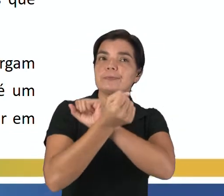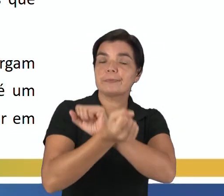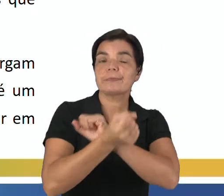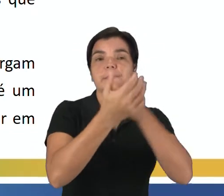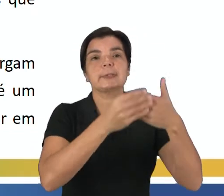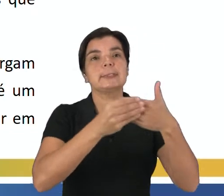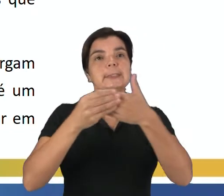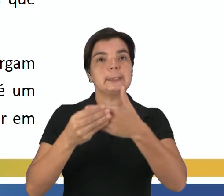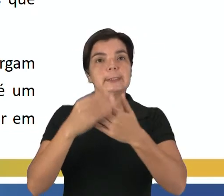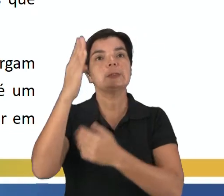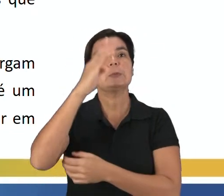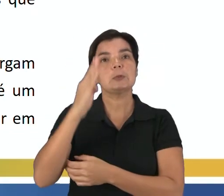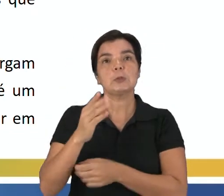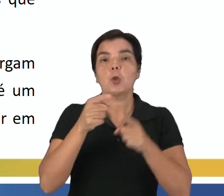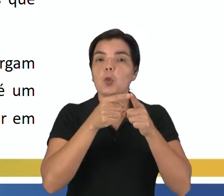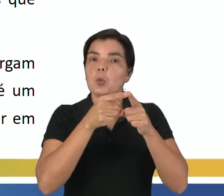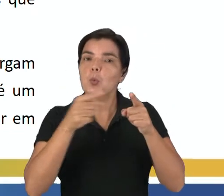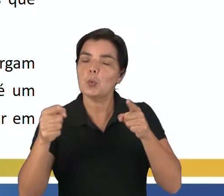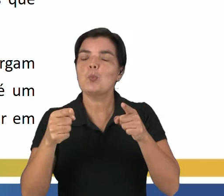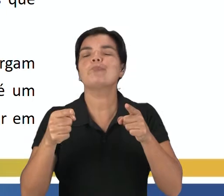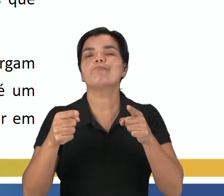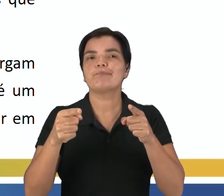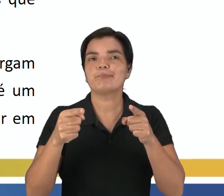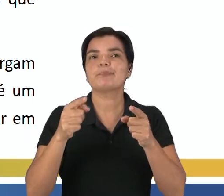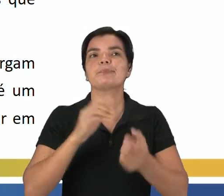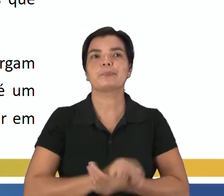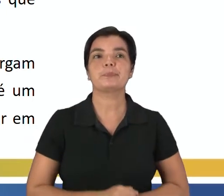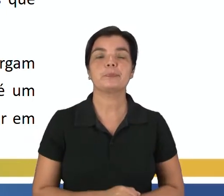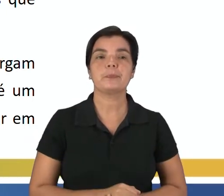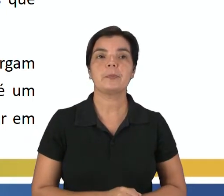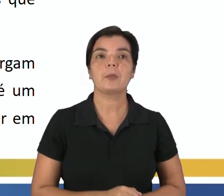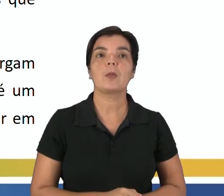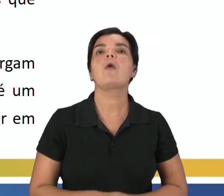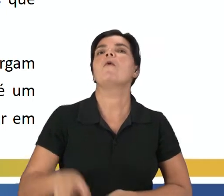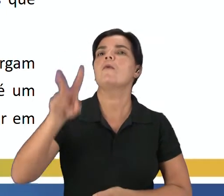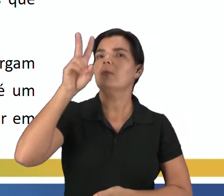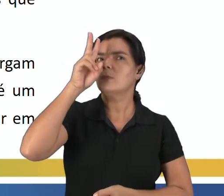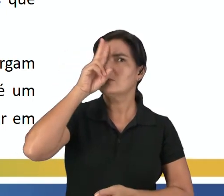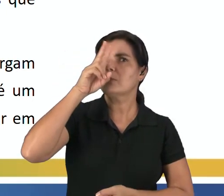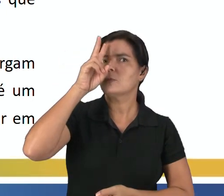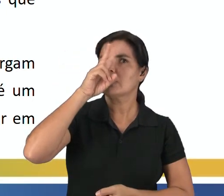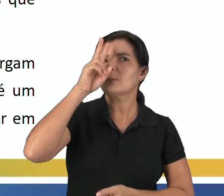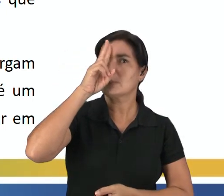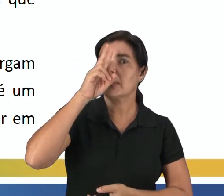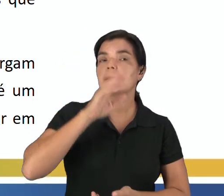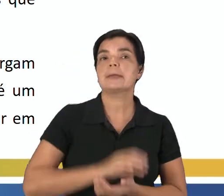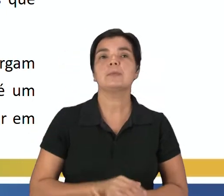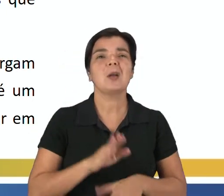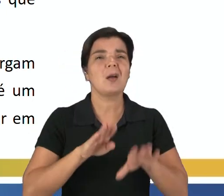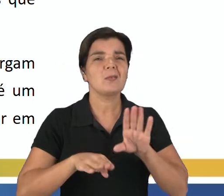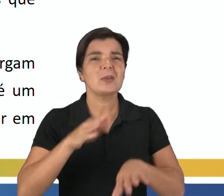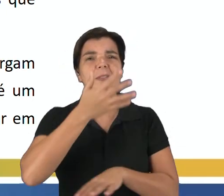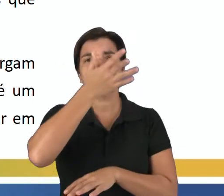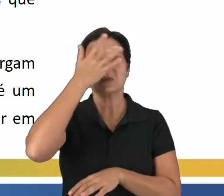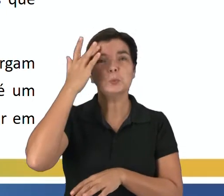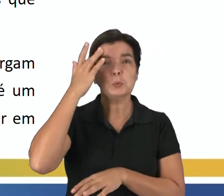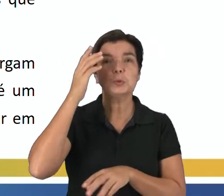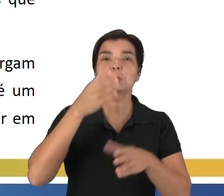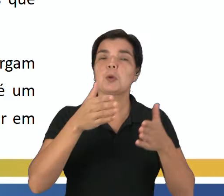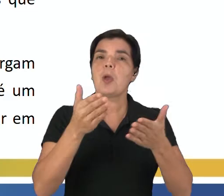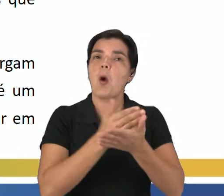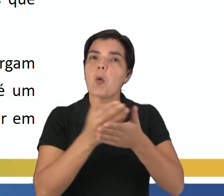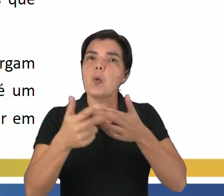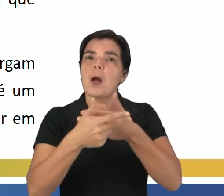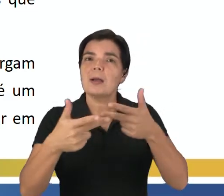foram escravizadas e trazidas até o Brasil durante o período colonial. Vale lembrar que muitas vezes e em